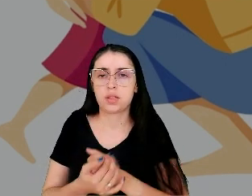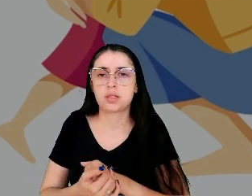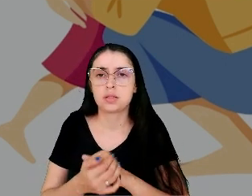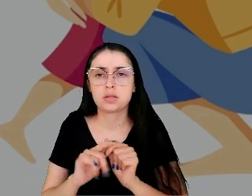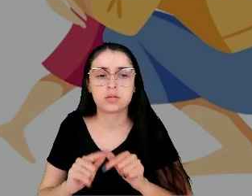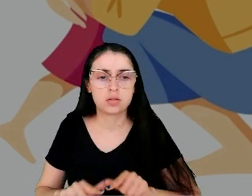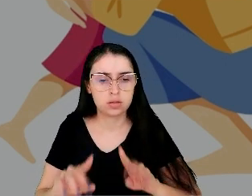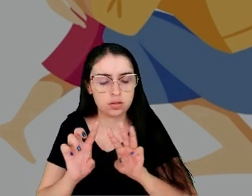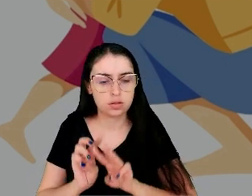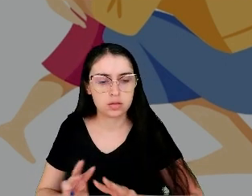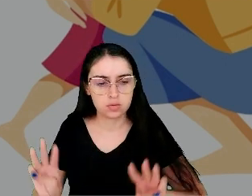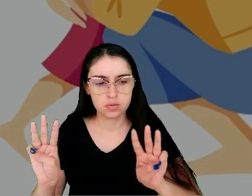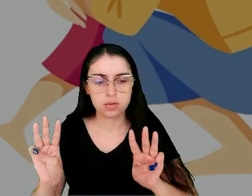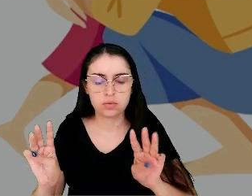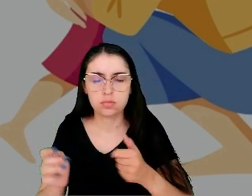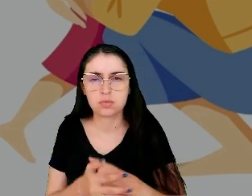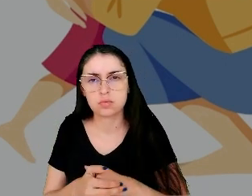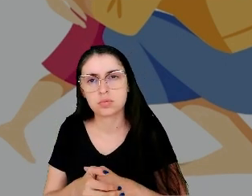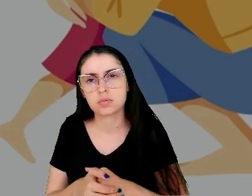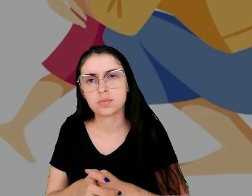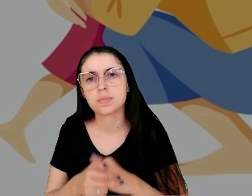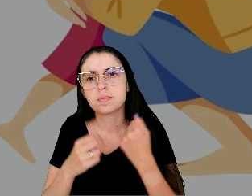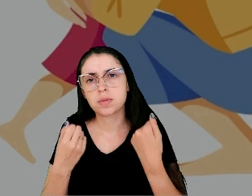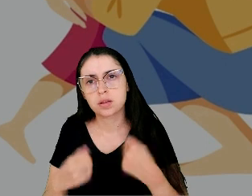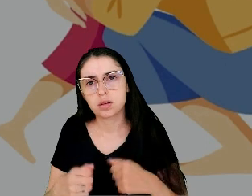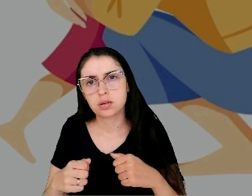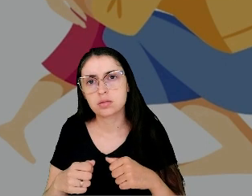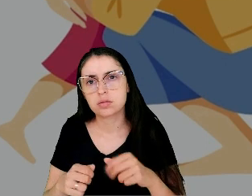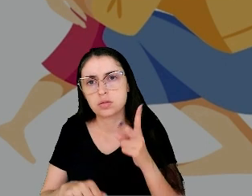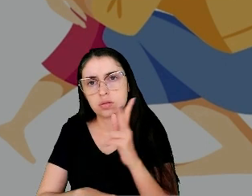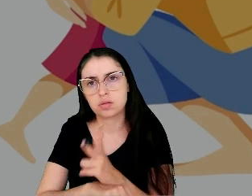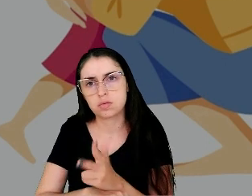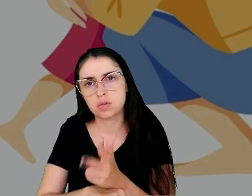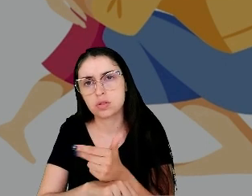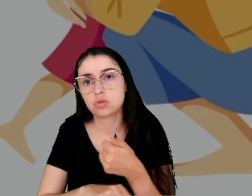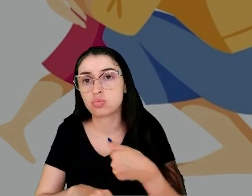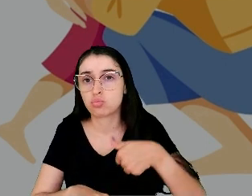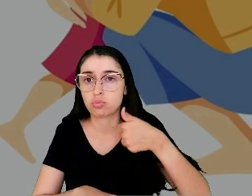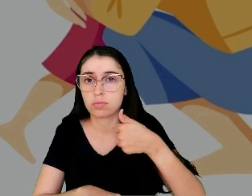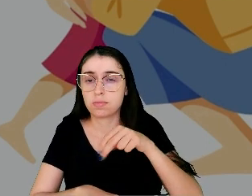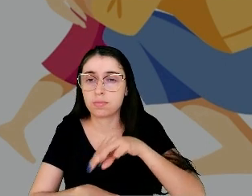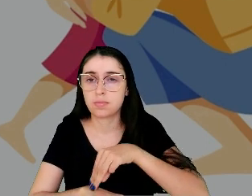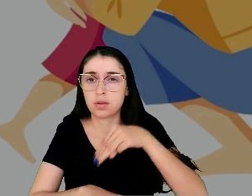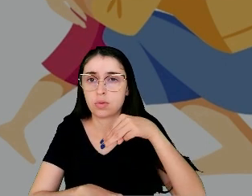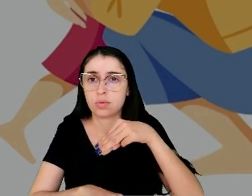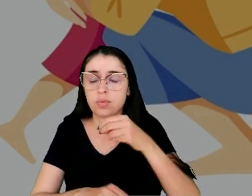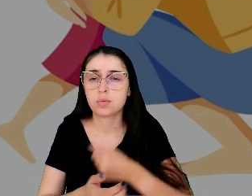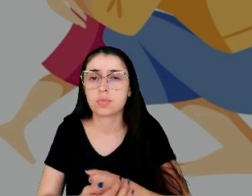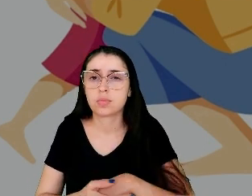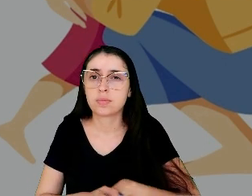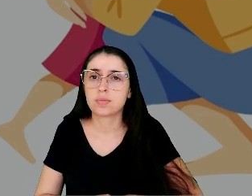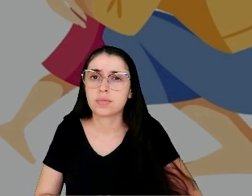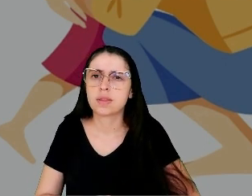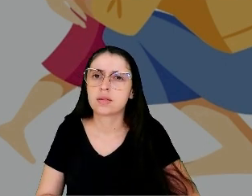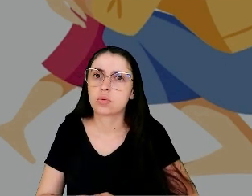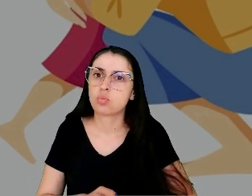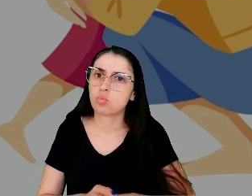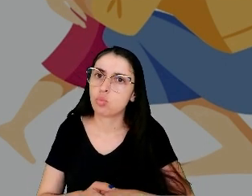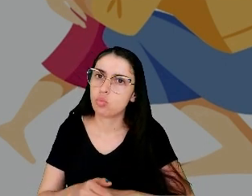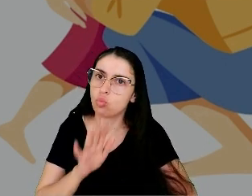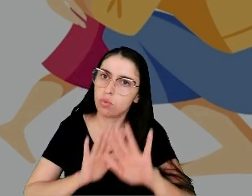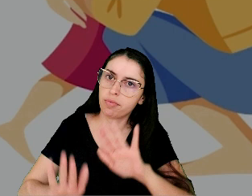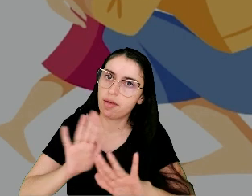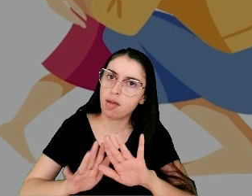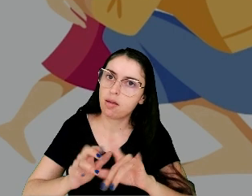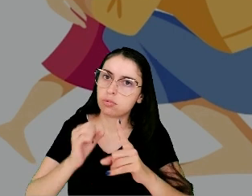o endereço, e se puder ainda rodar o vídeo de 1 minuto em inglês, que é o nosso alerta para toda a